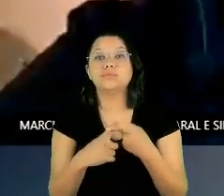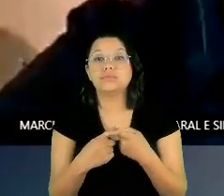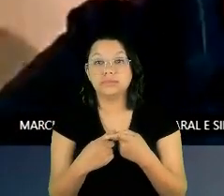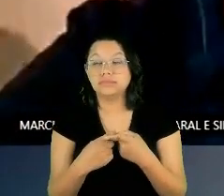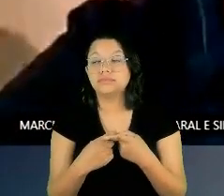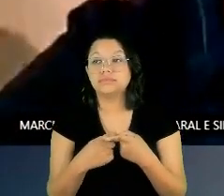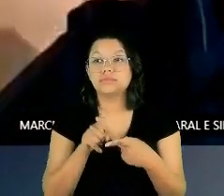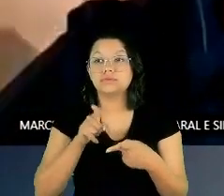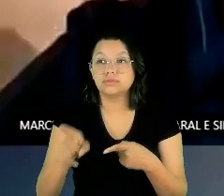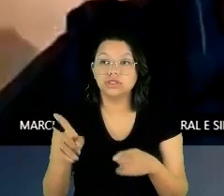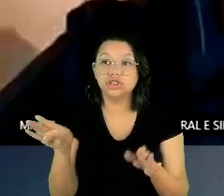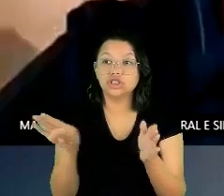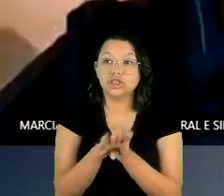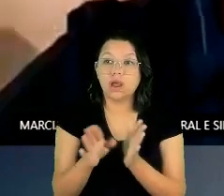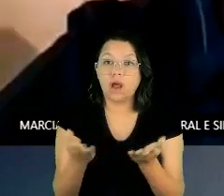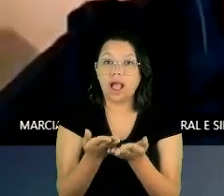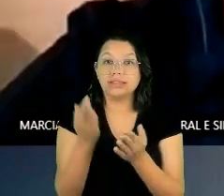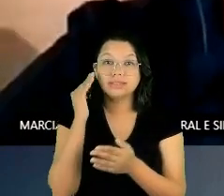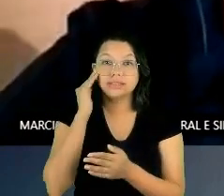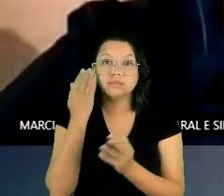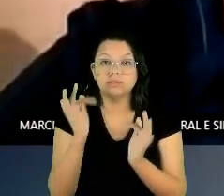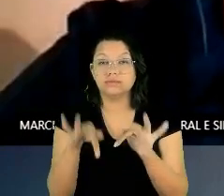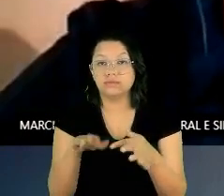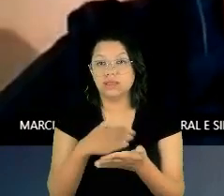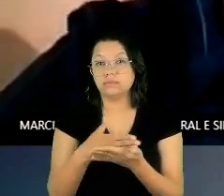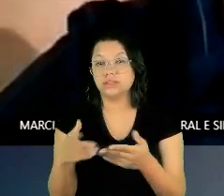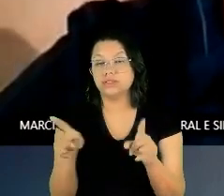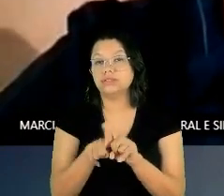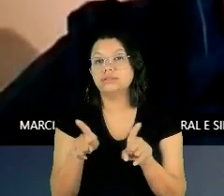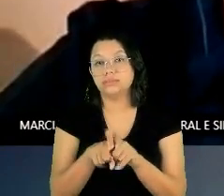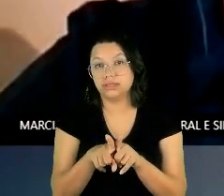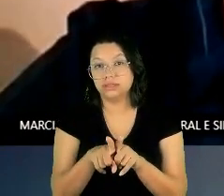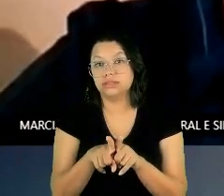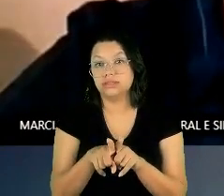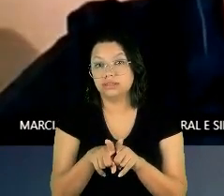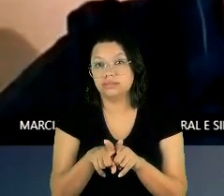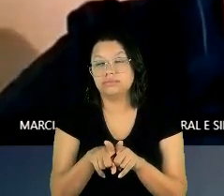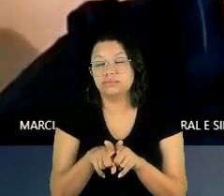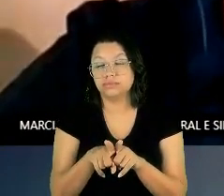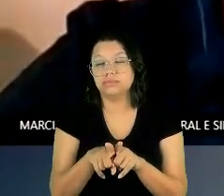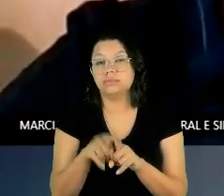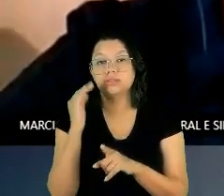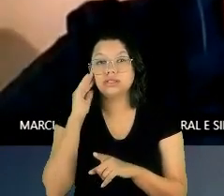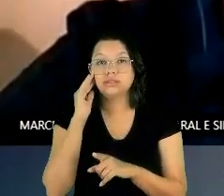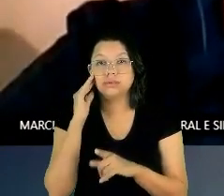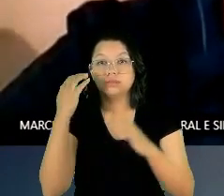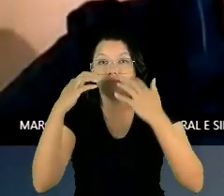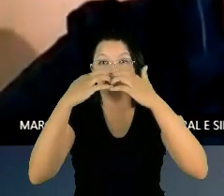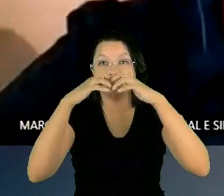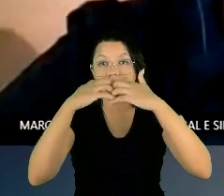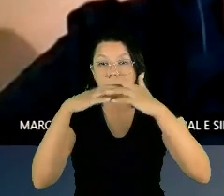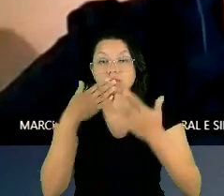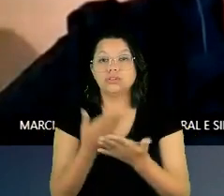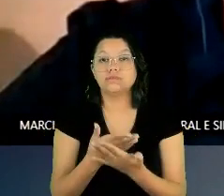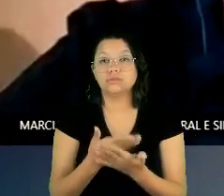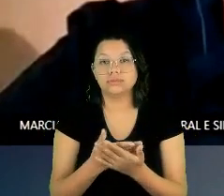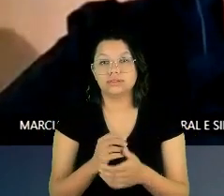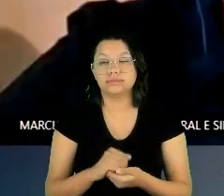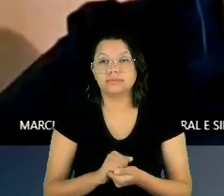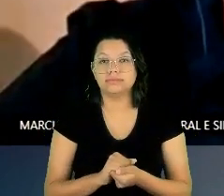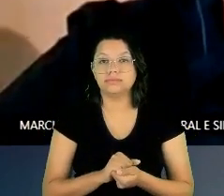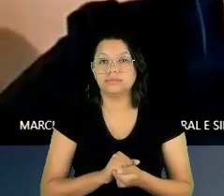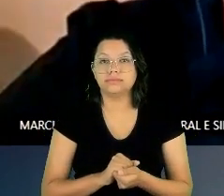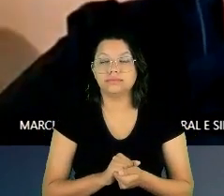por que a doutora Camila chegou a essas conclusões a partir também daquele substrato neurológico que